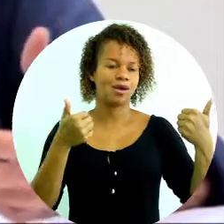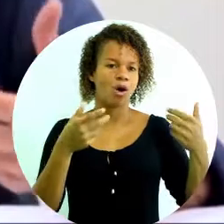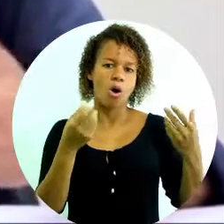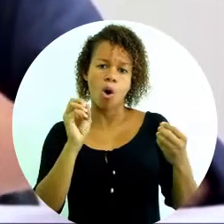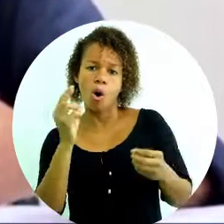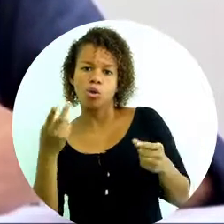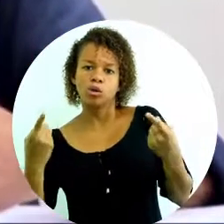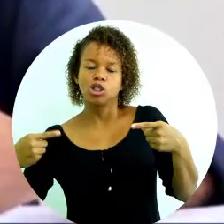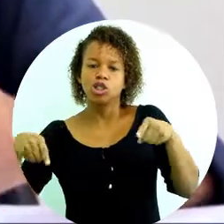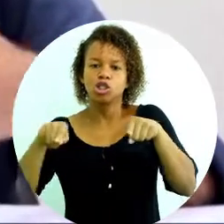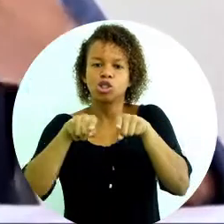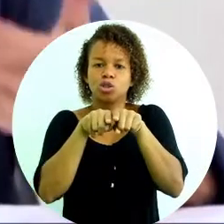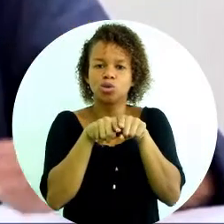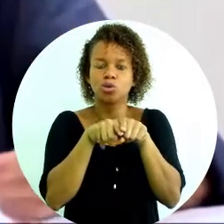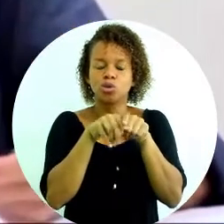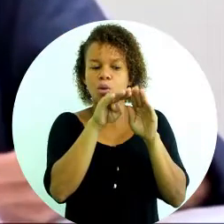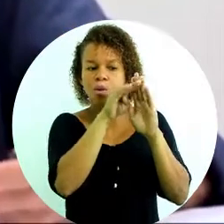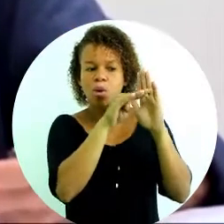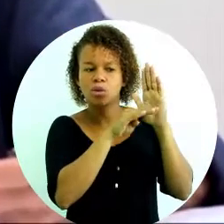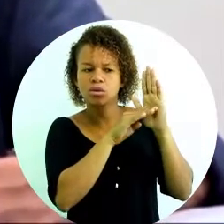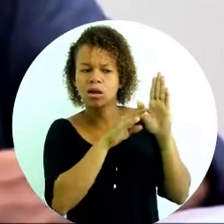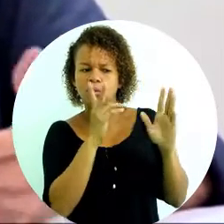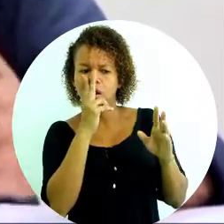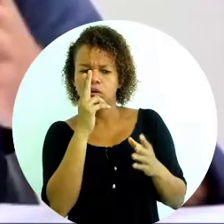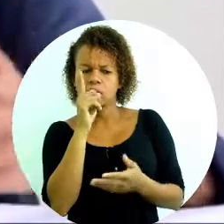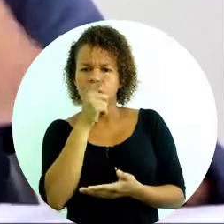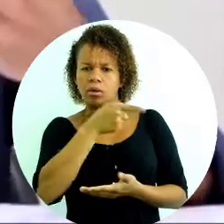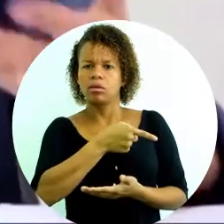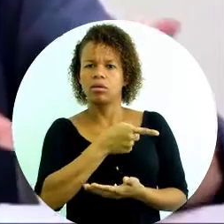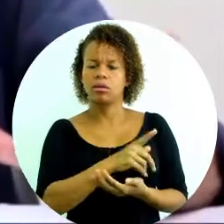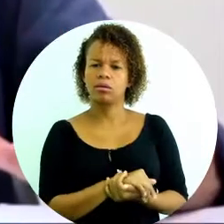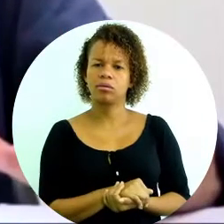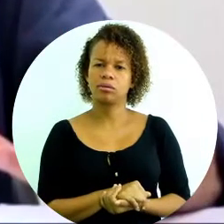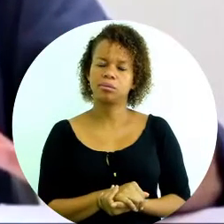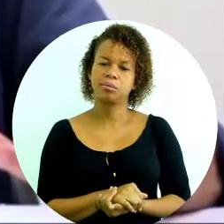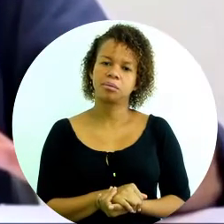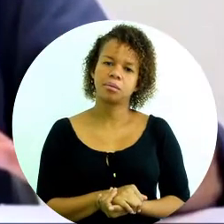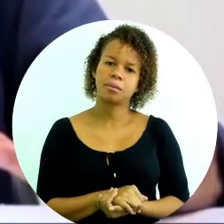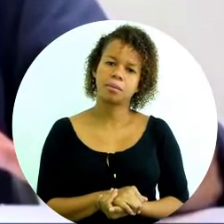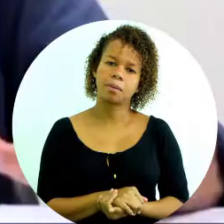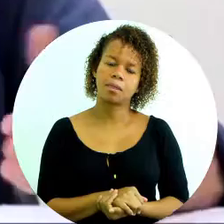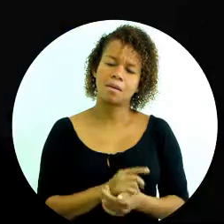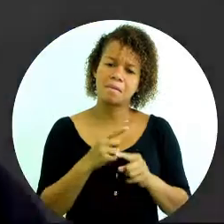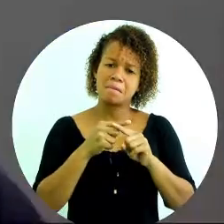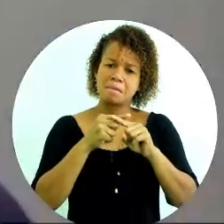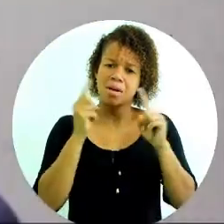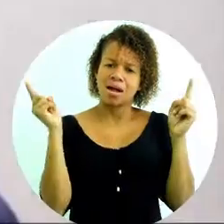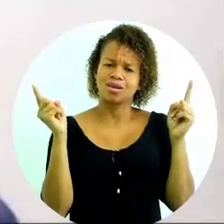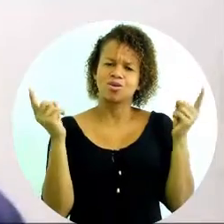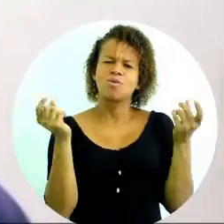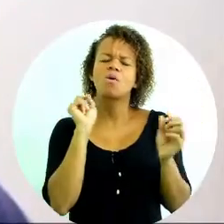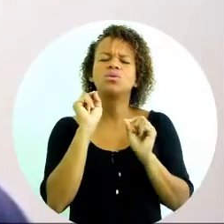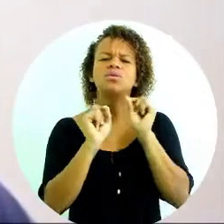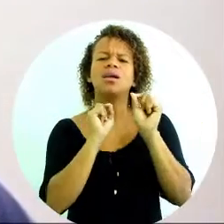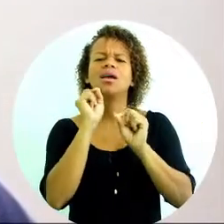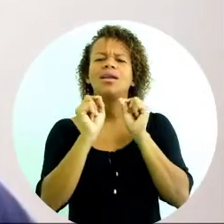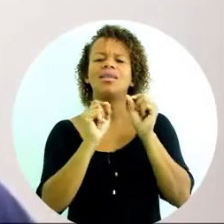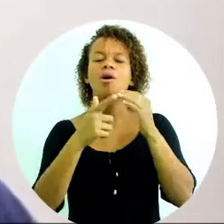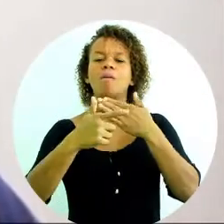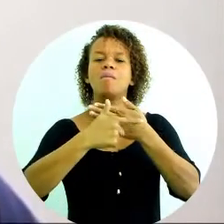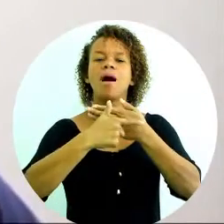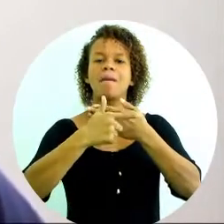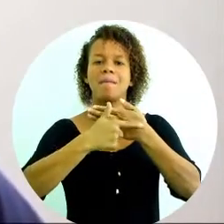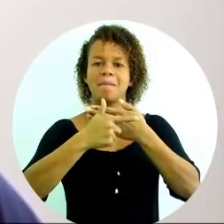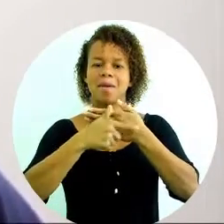rivalizam ou se unem num projeto dominante, hegemônico. Mas qual